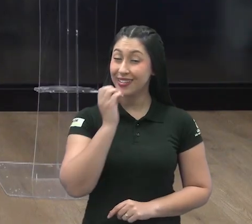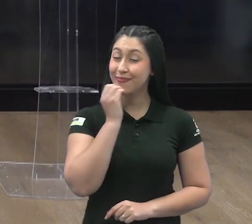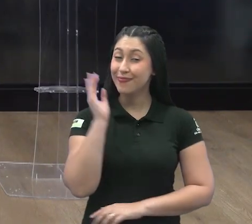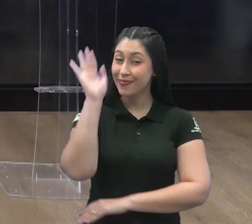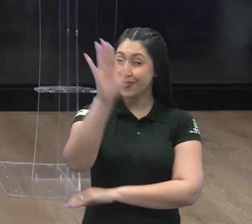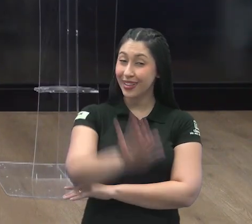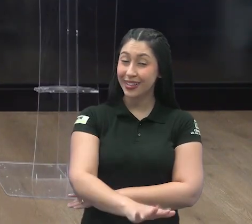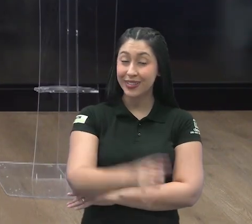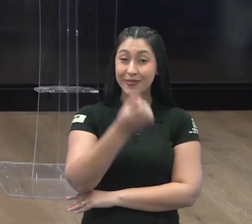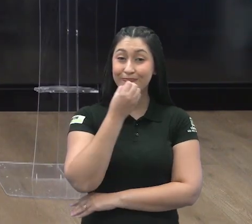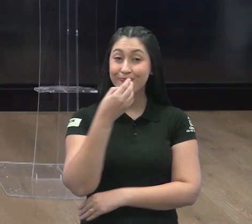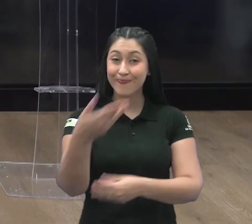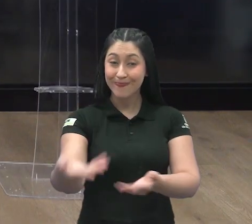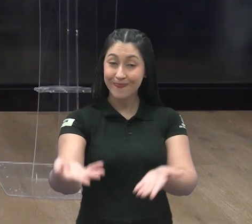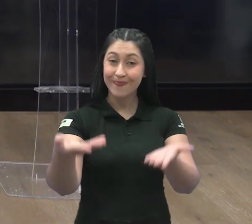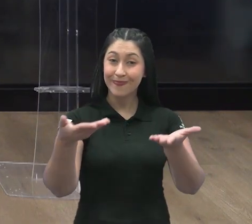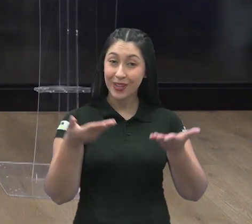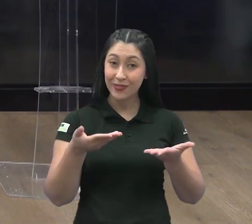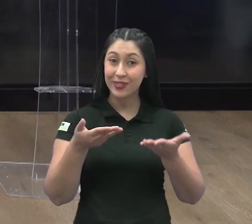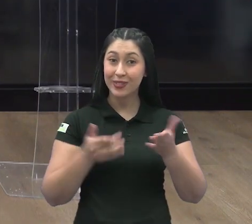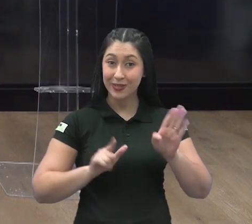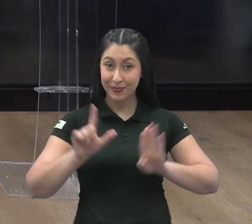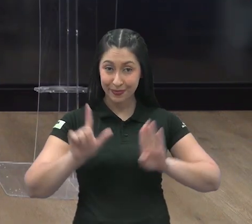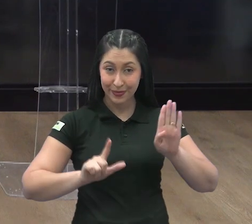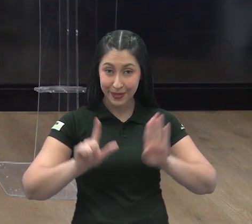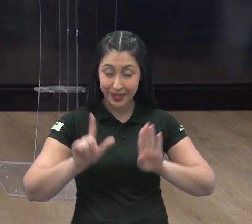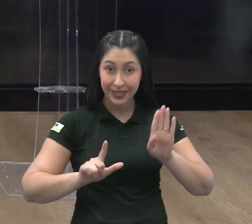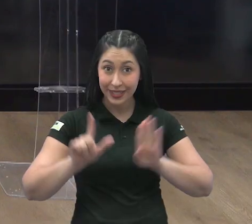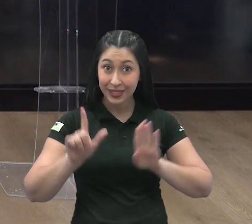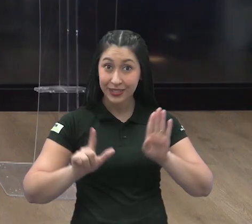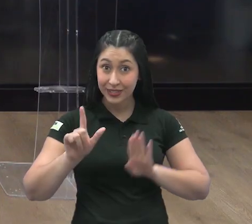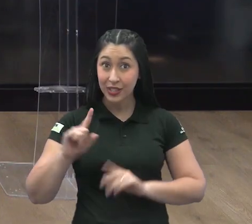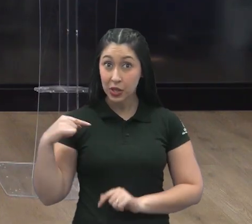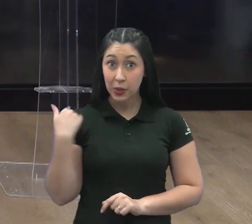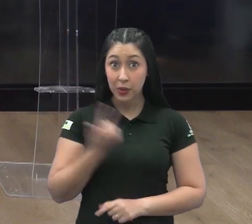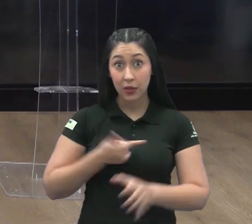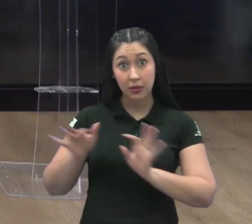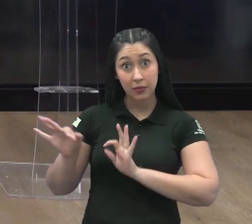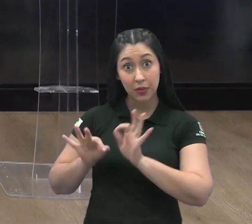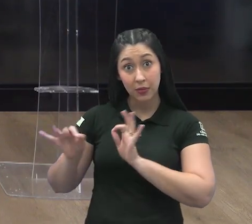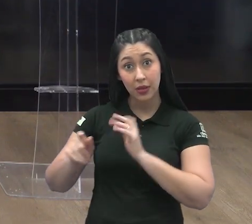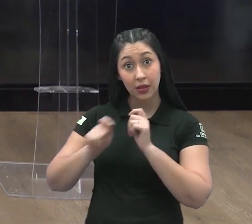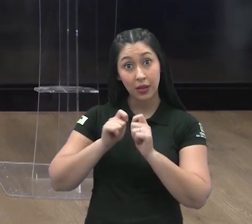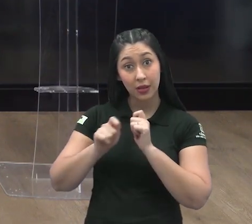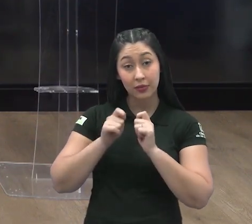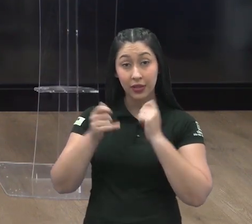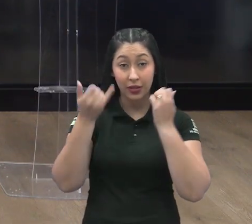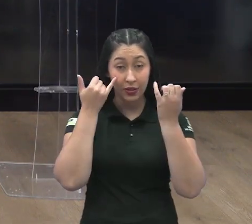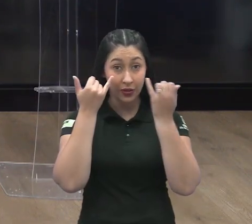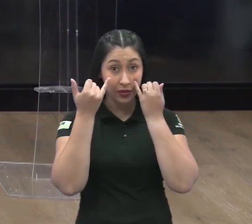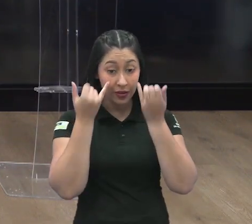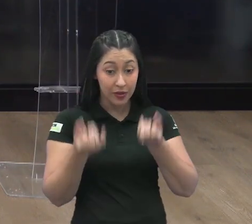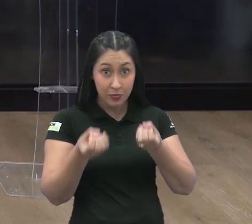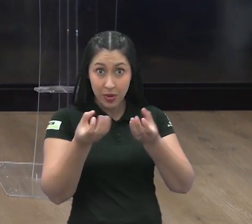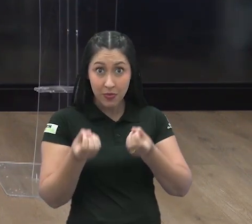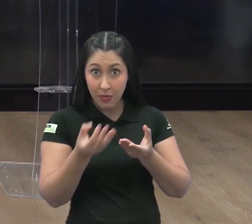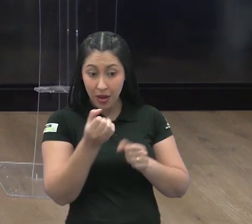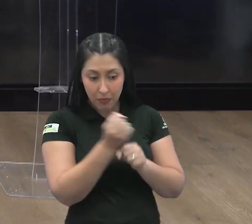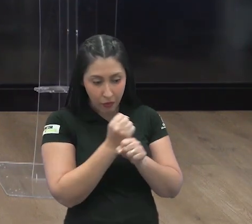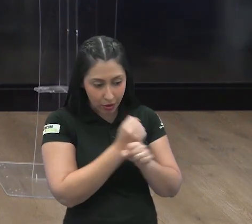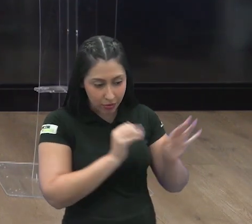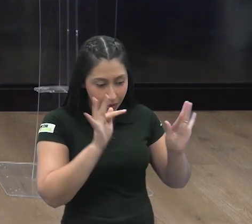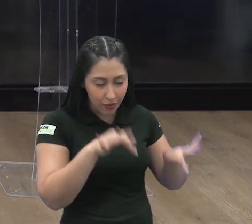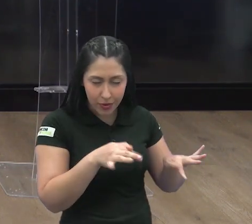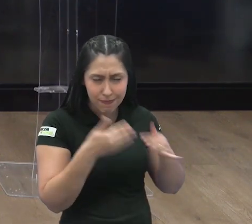Oi, boa tarde! Seja muito bem-vindo e bem-vinda ao Boletim Legislativo. Preparamos reportagens cheias de informação para você terminar o